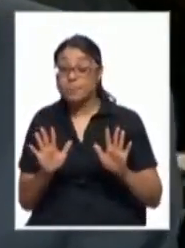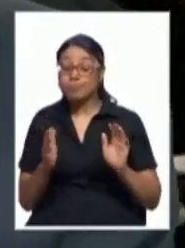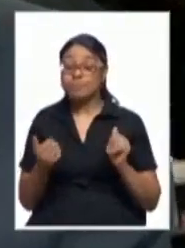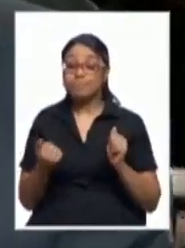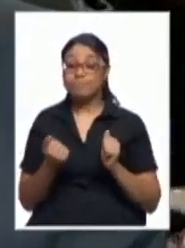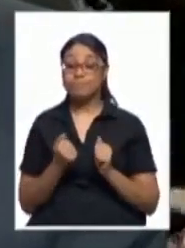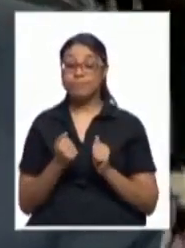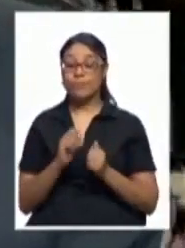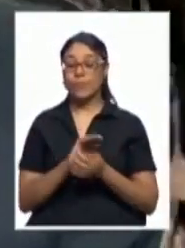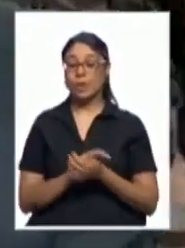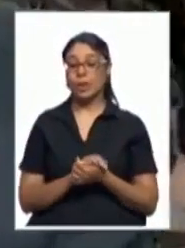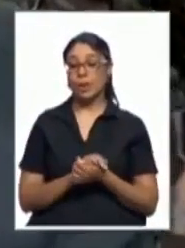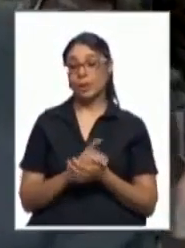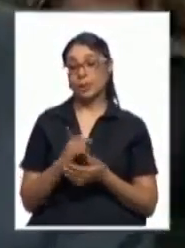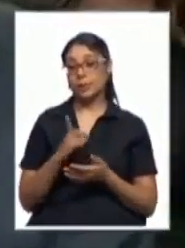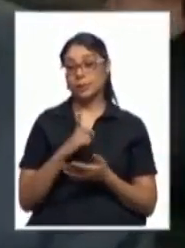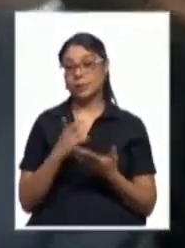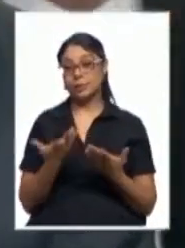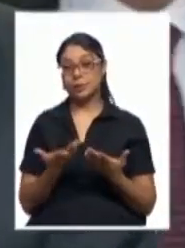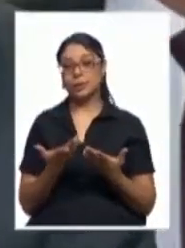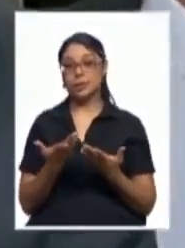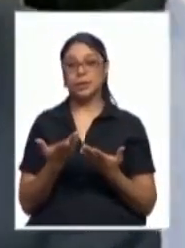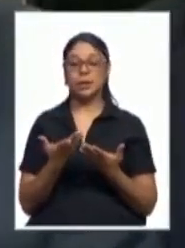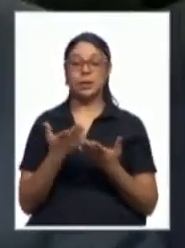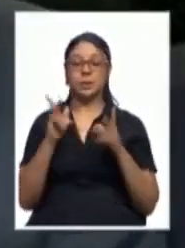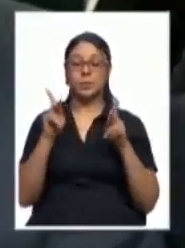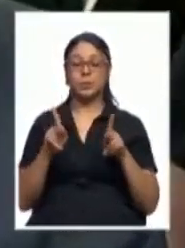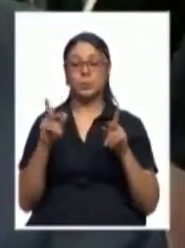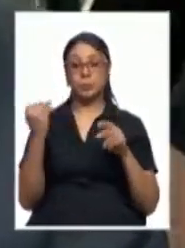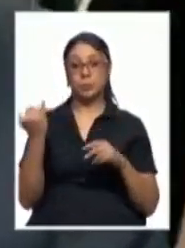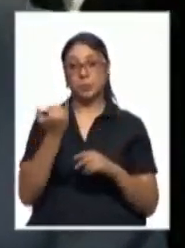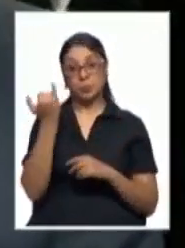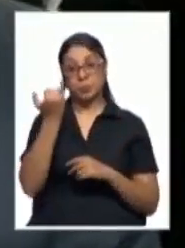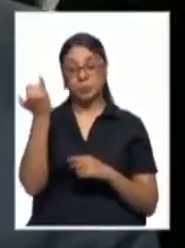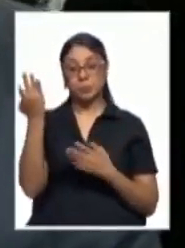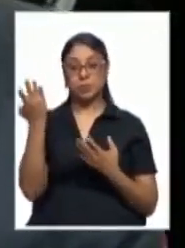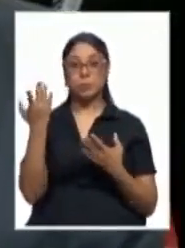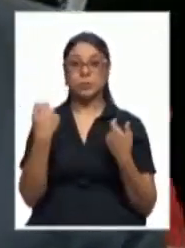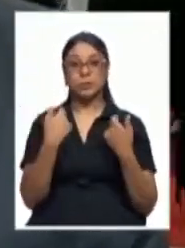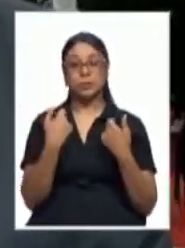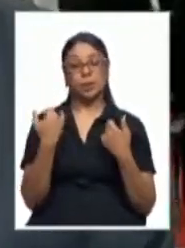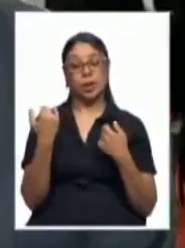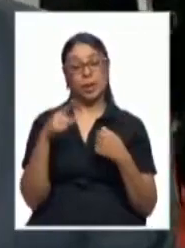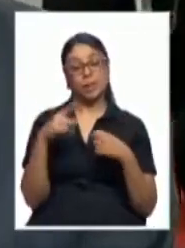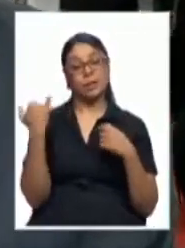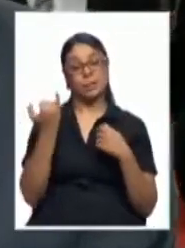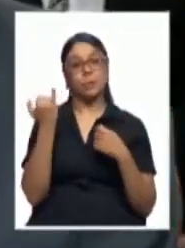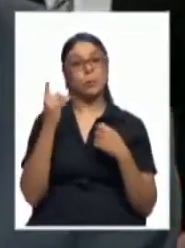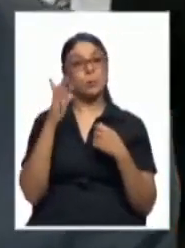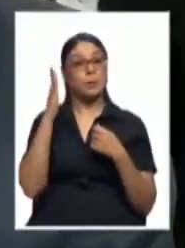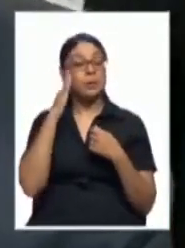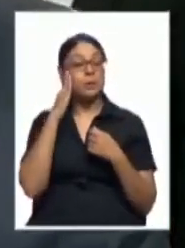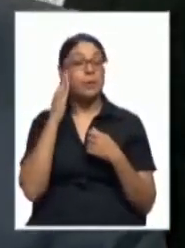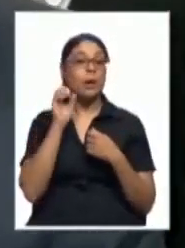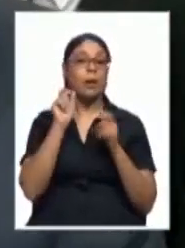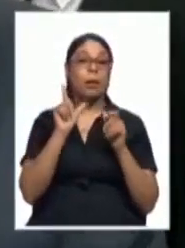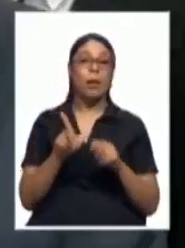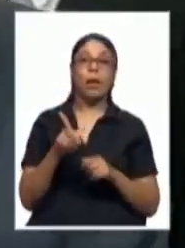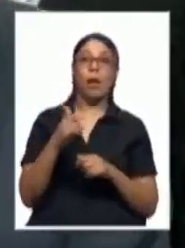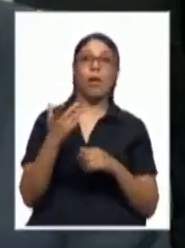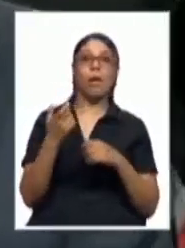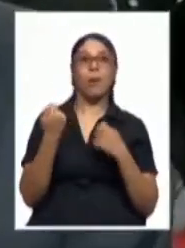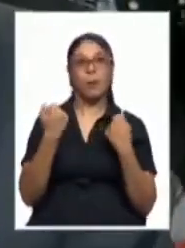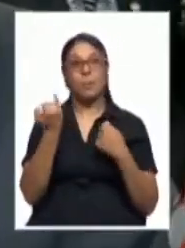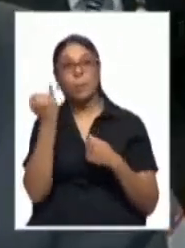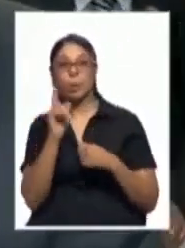existe poderes, e essa divisão é feita exatamente para exercer os chamados freios e contrapesos. Nós não vamos permitir, e eu fiz questão de ir à